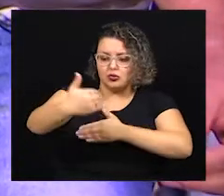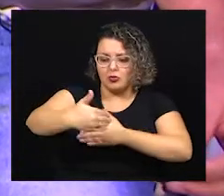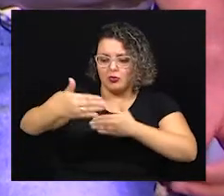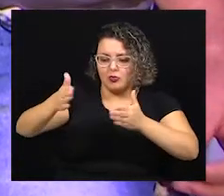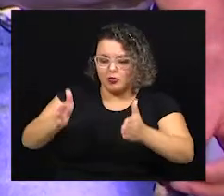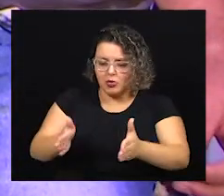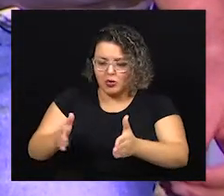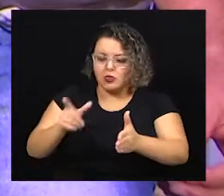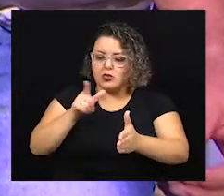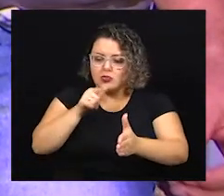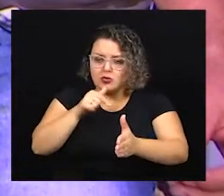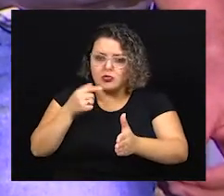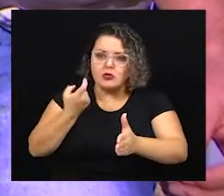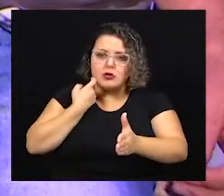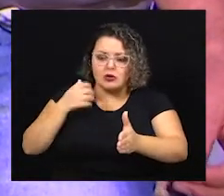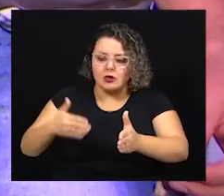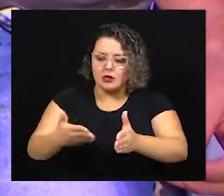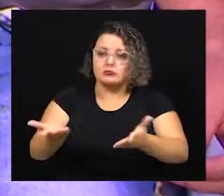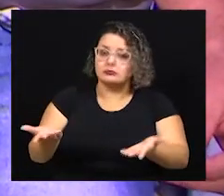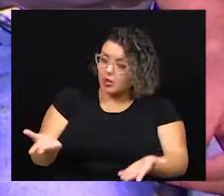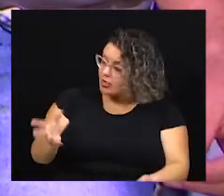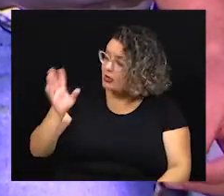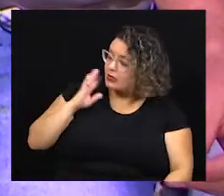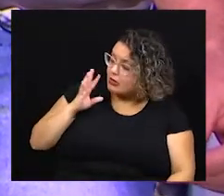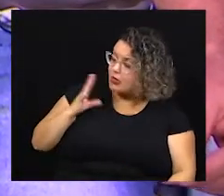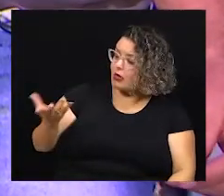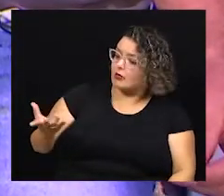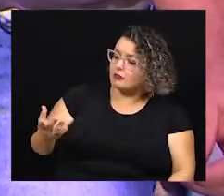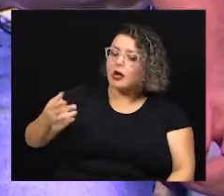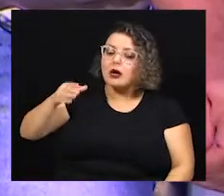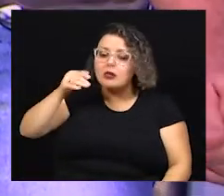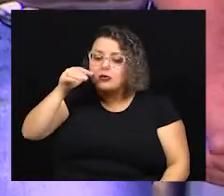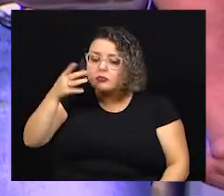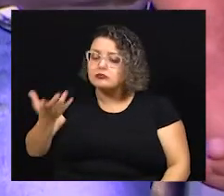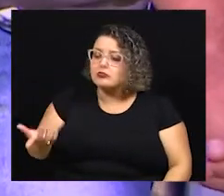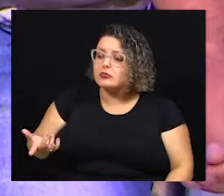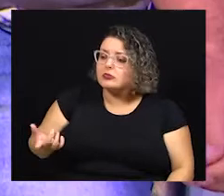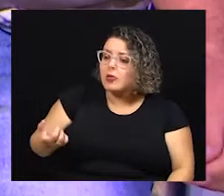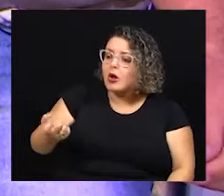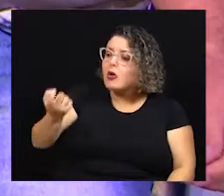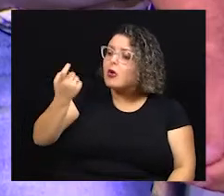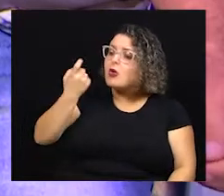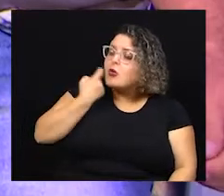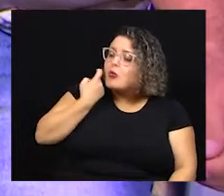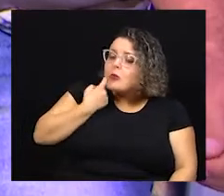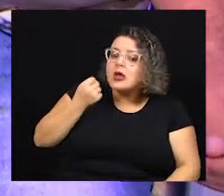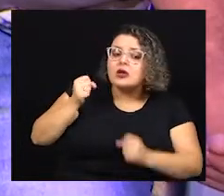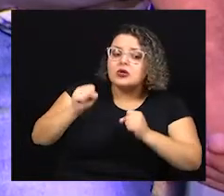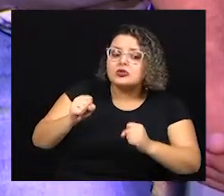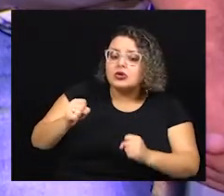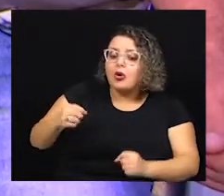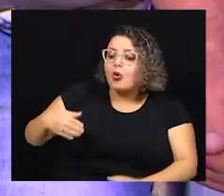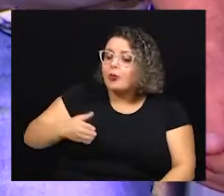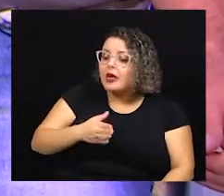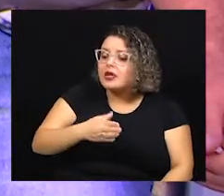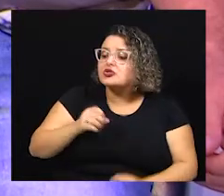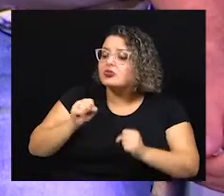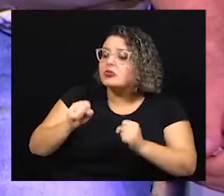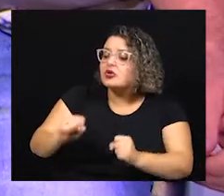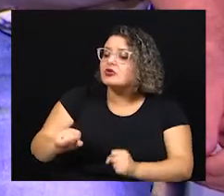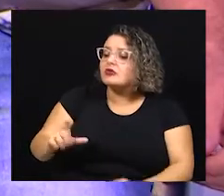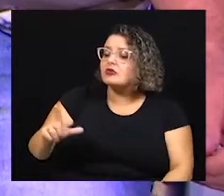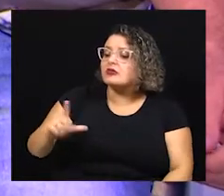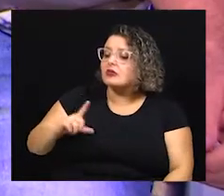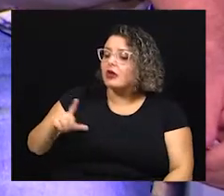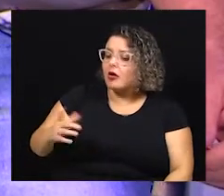exemplo, curiosidade, um peixe ele pode ficar com até quantos dias com a mesma comida? Tipo assim, o cara